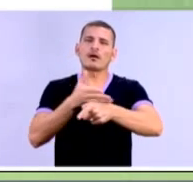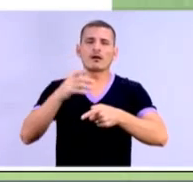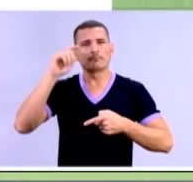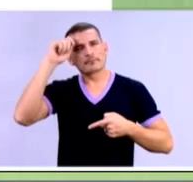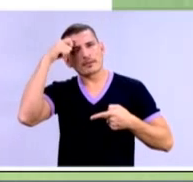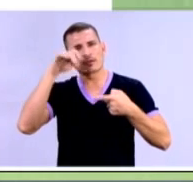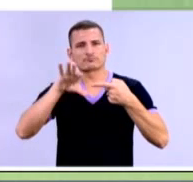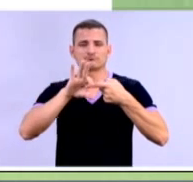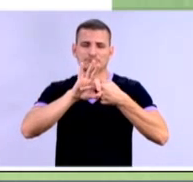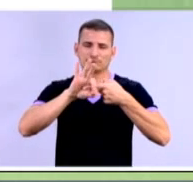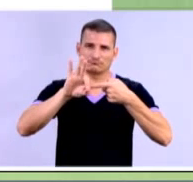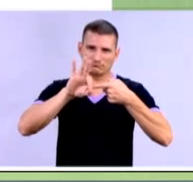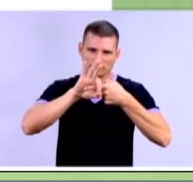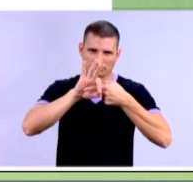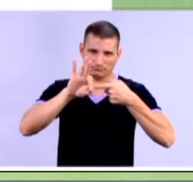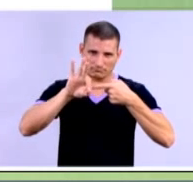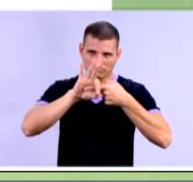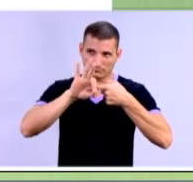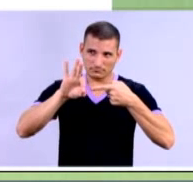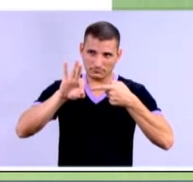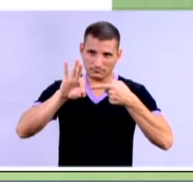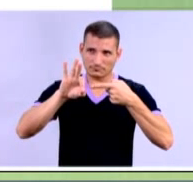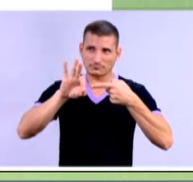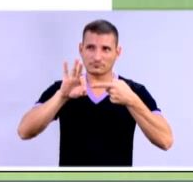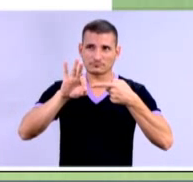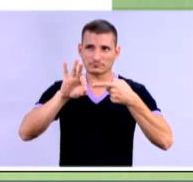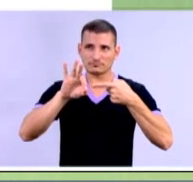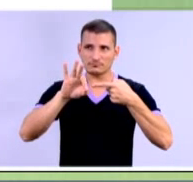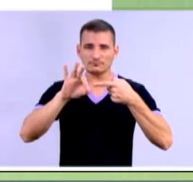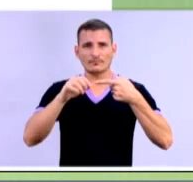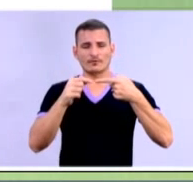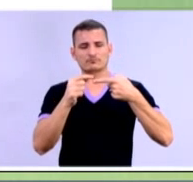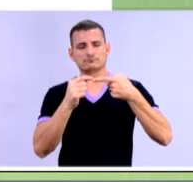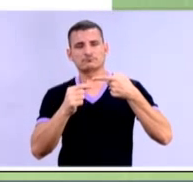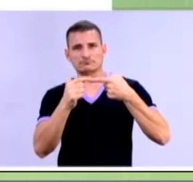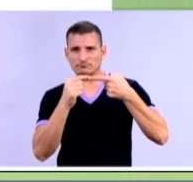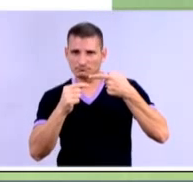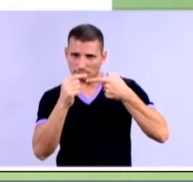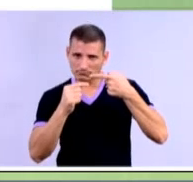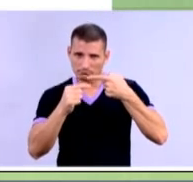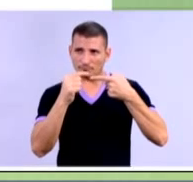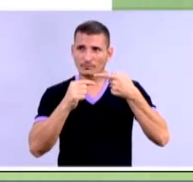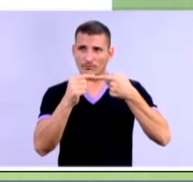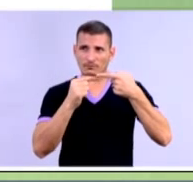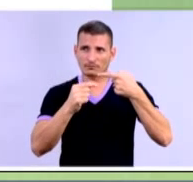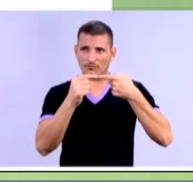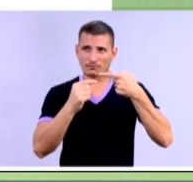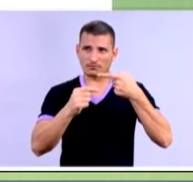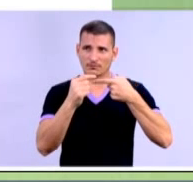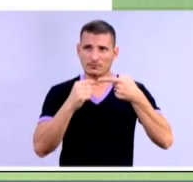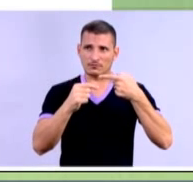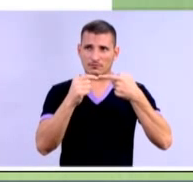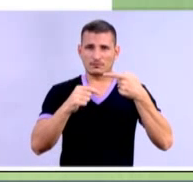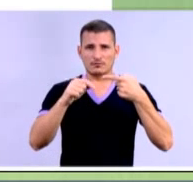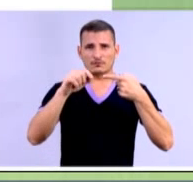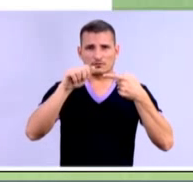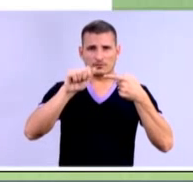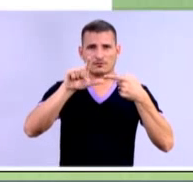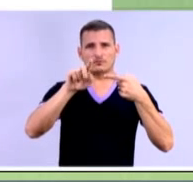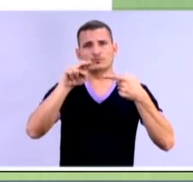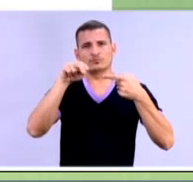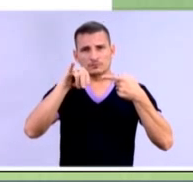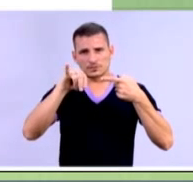correto? Ele também tem uma malha de cobre ou uma capa de alumínio, que é essa parte